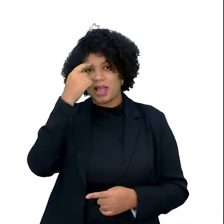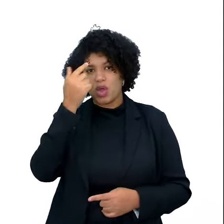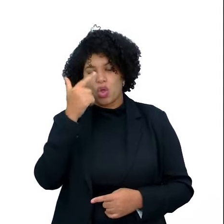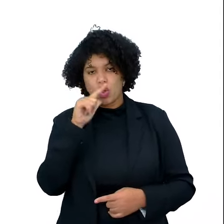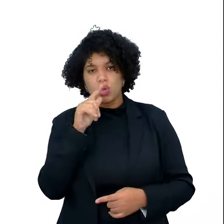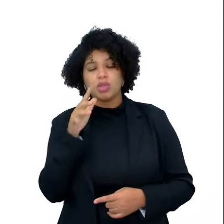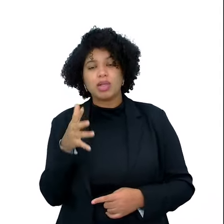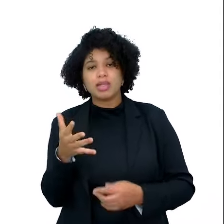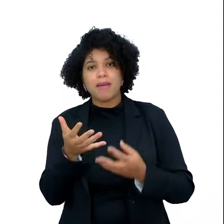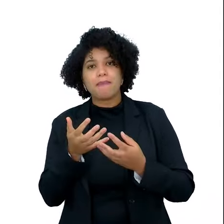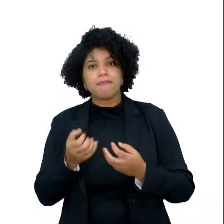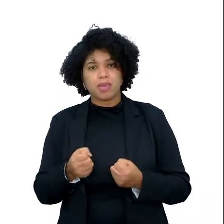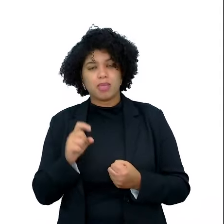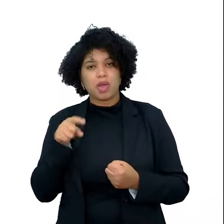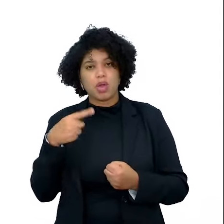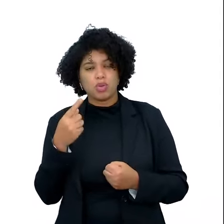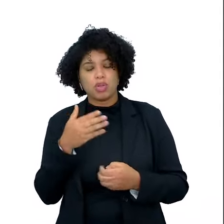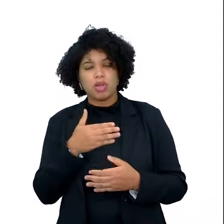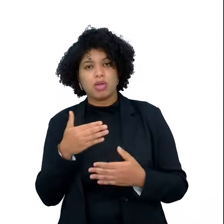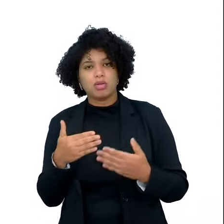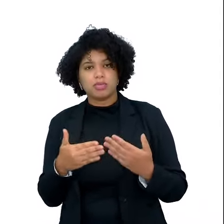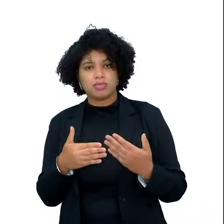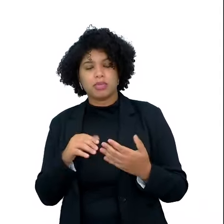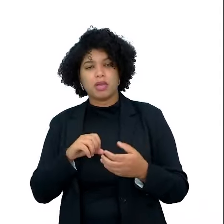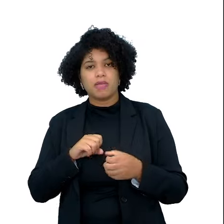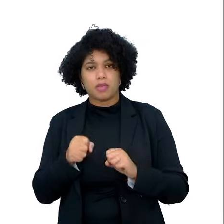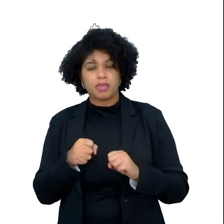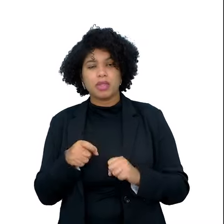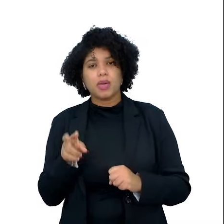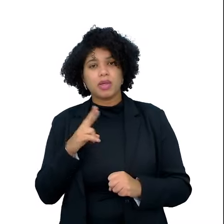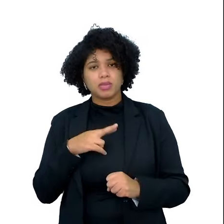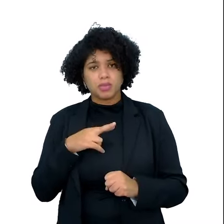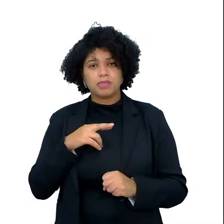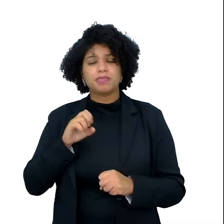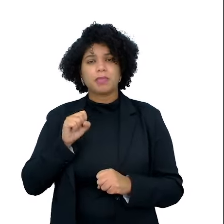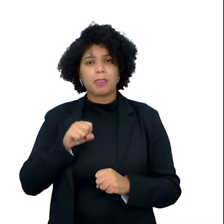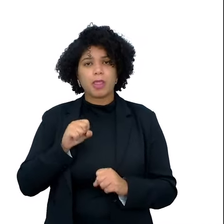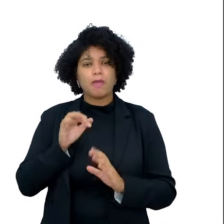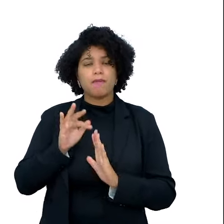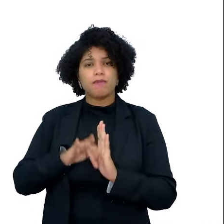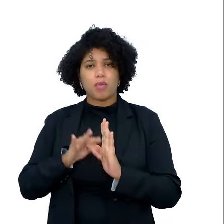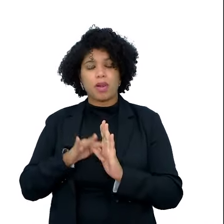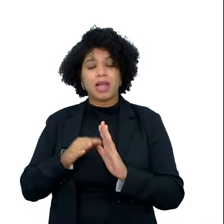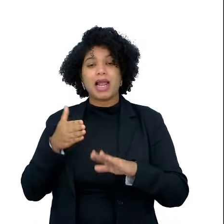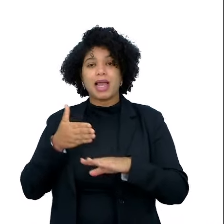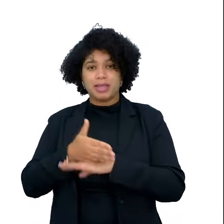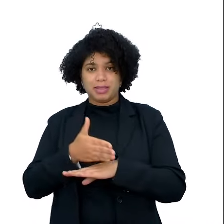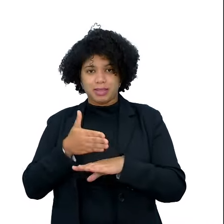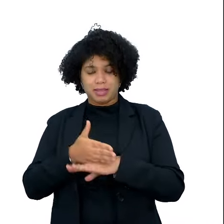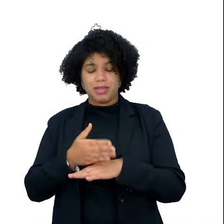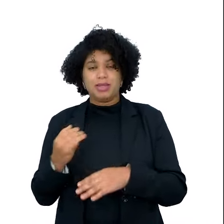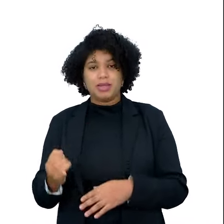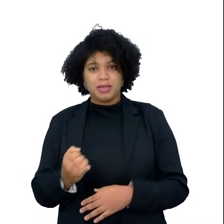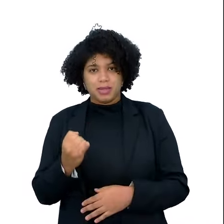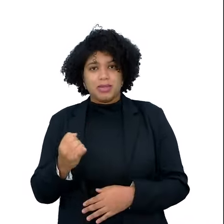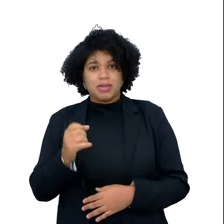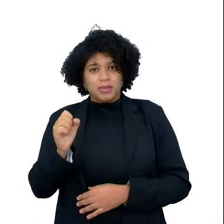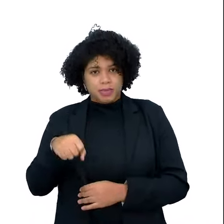para as nossas próximas formações. Então, respondam esse formulário. Acessem essa pauta